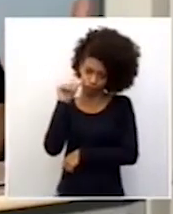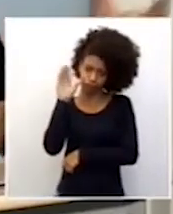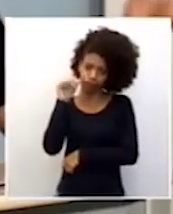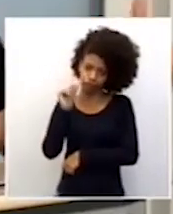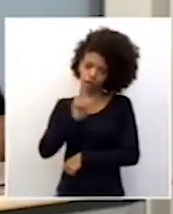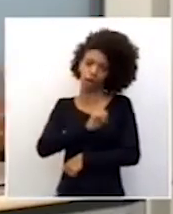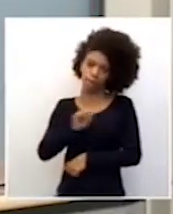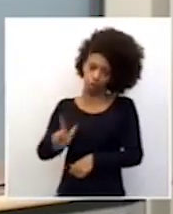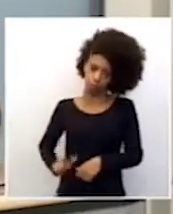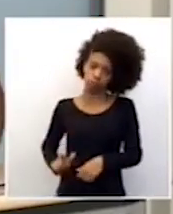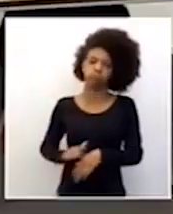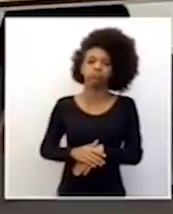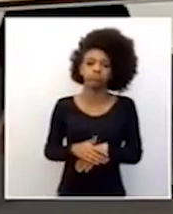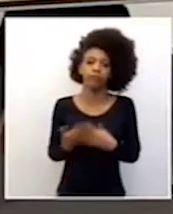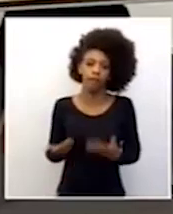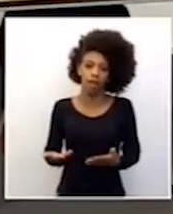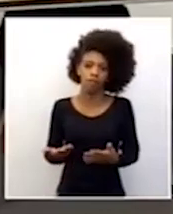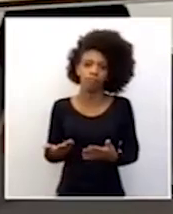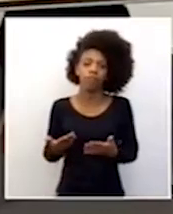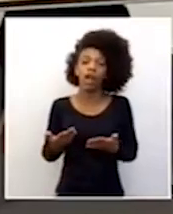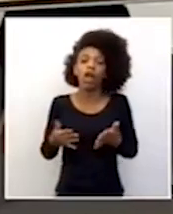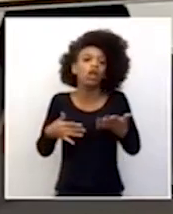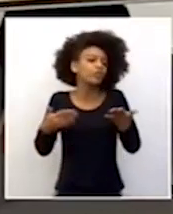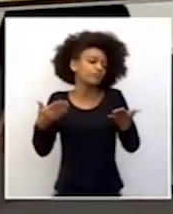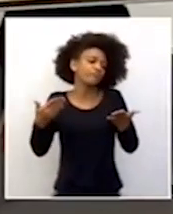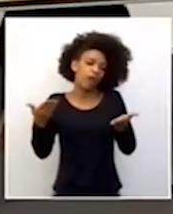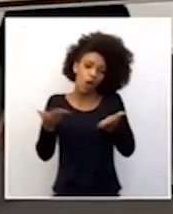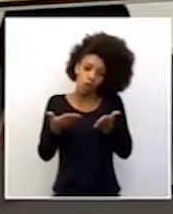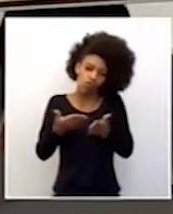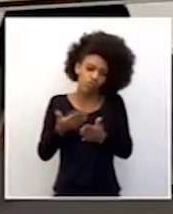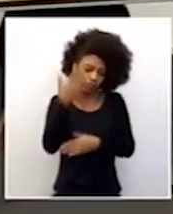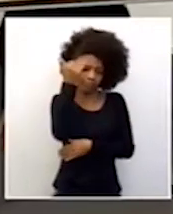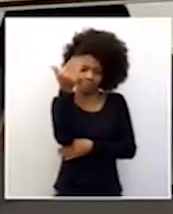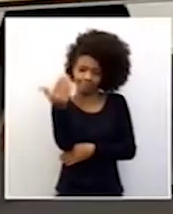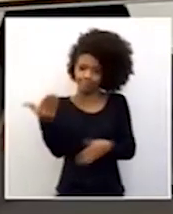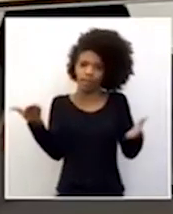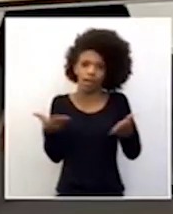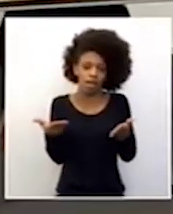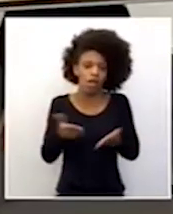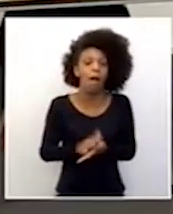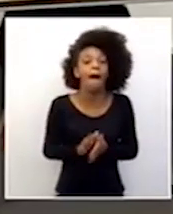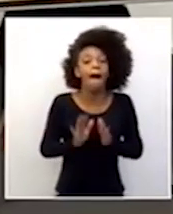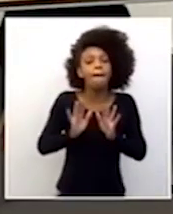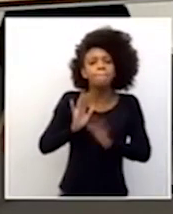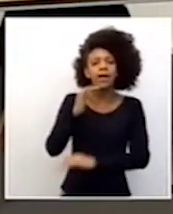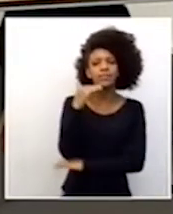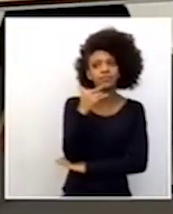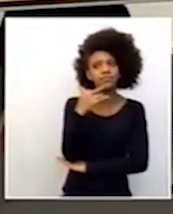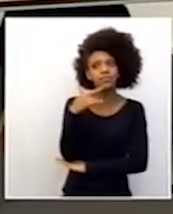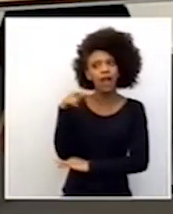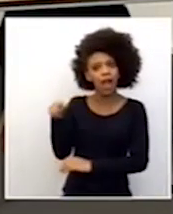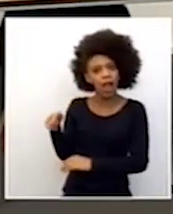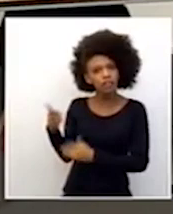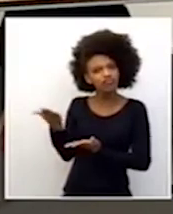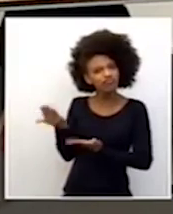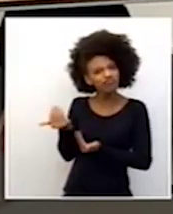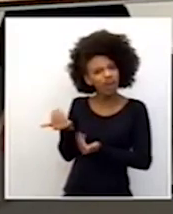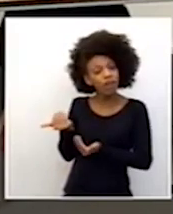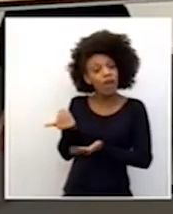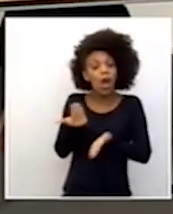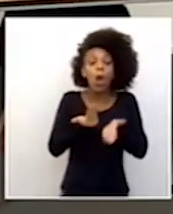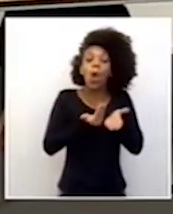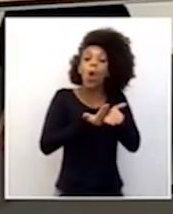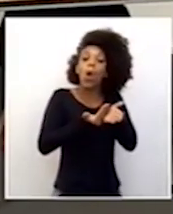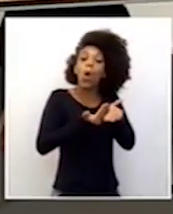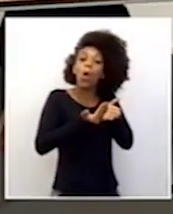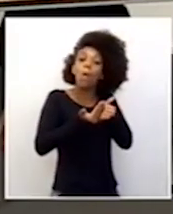é conhecido por toda essa obra maravilhosa, não é? Exatamente. E quando a gente disse que ele era precoce, a gente disse que ele começou muito cedo